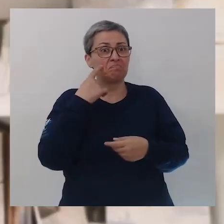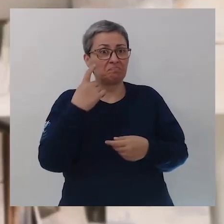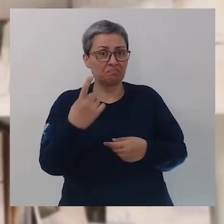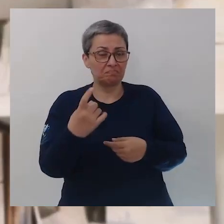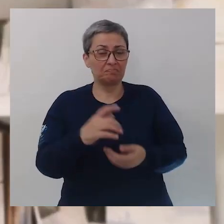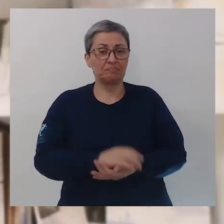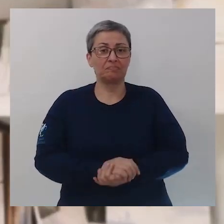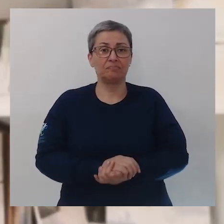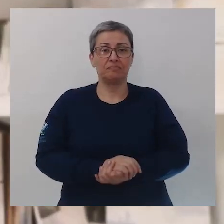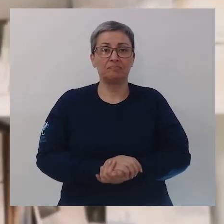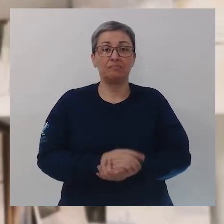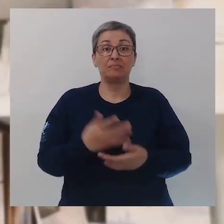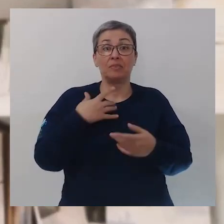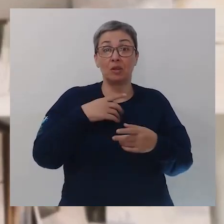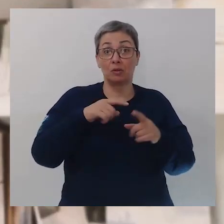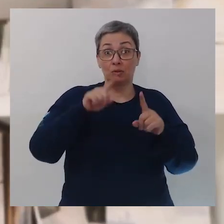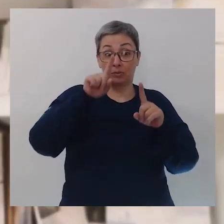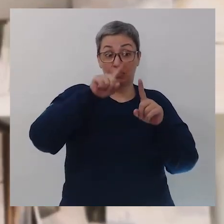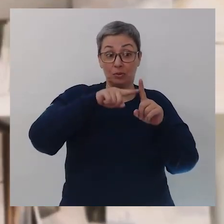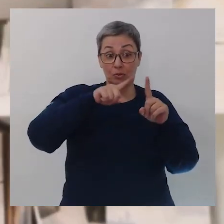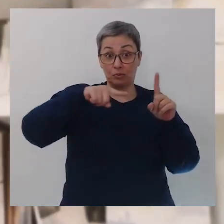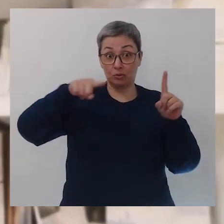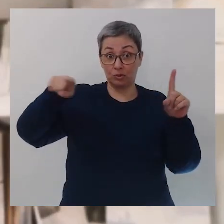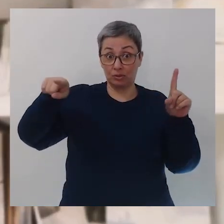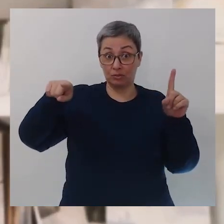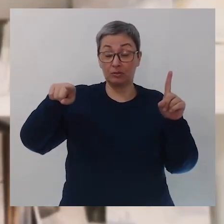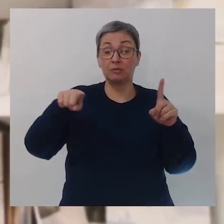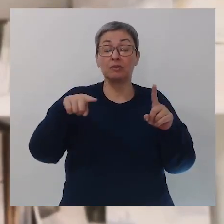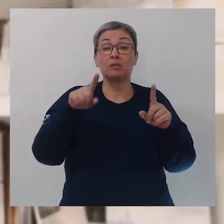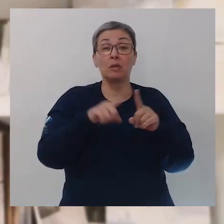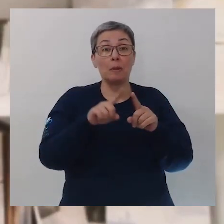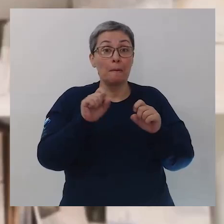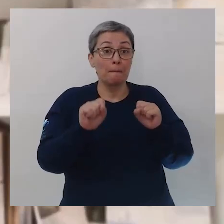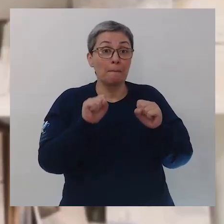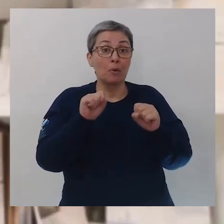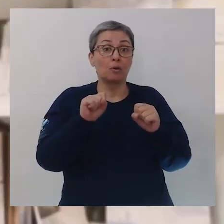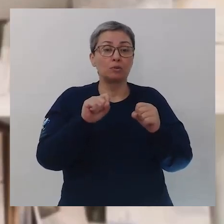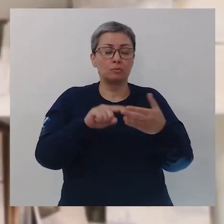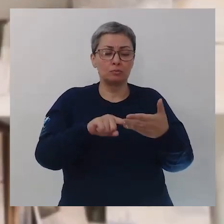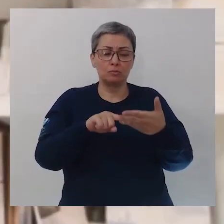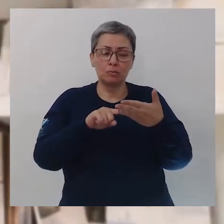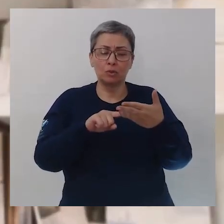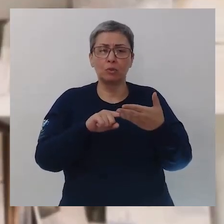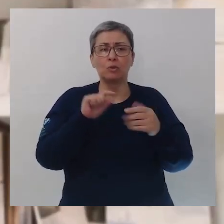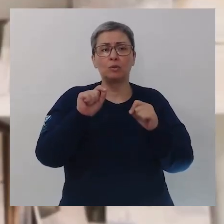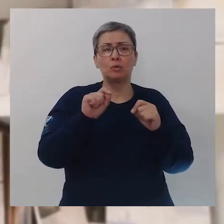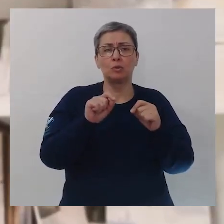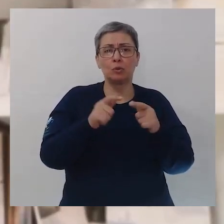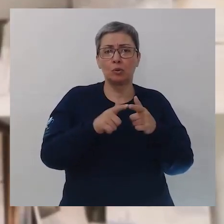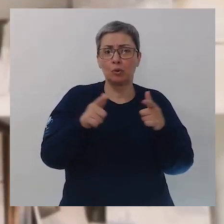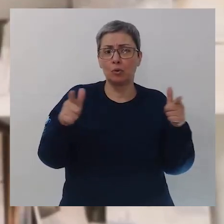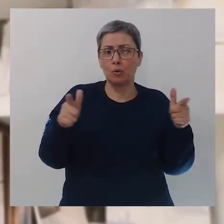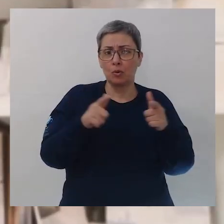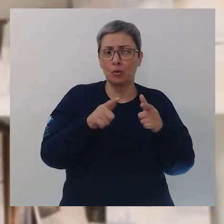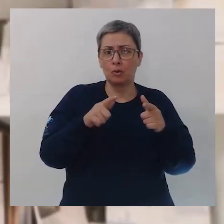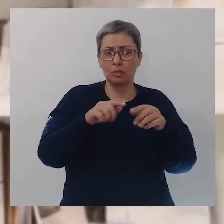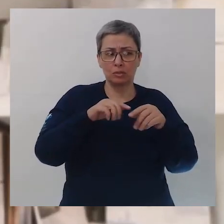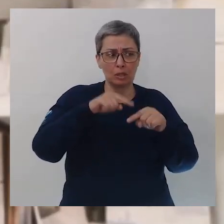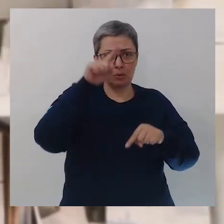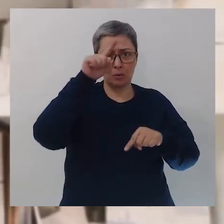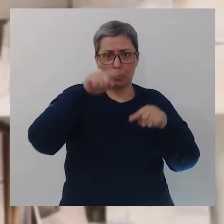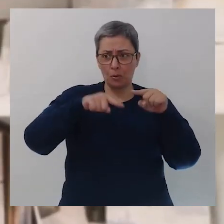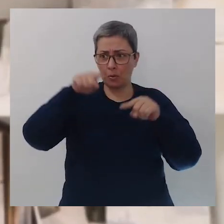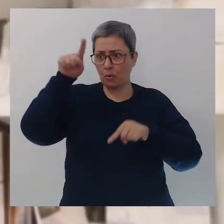Olha que interessante. Os gráficos, eles podem nos mostrar o tamanho